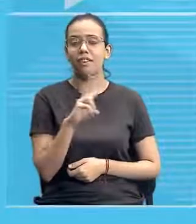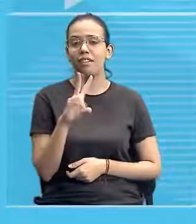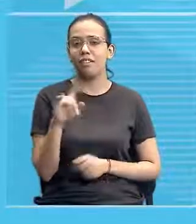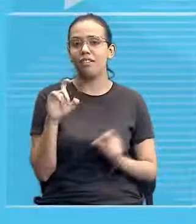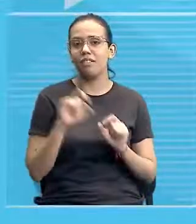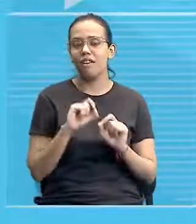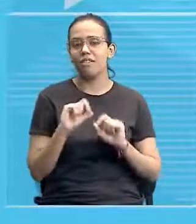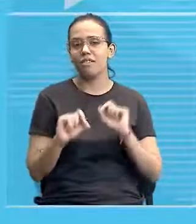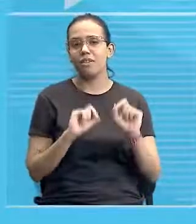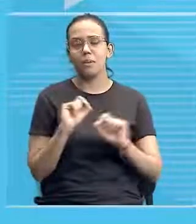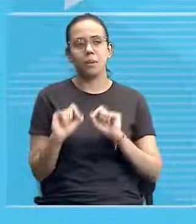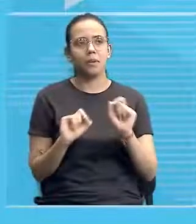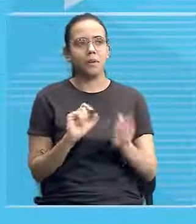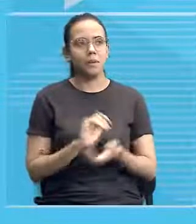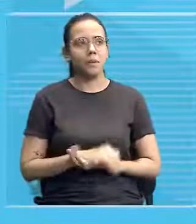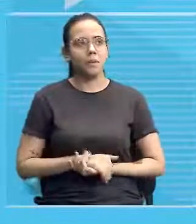quê?